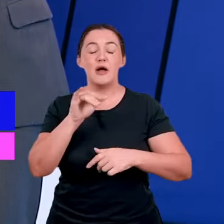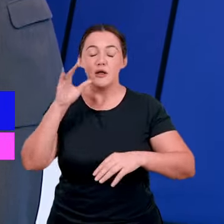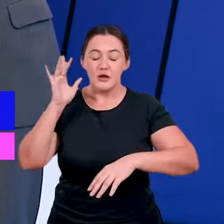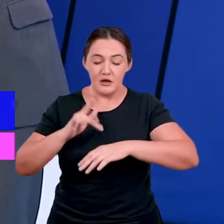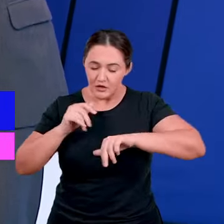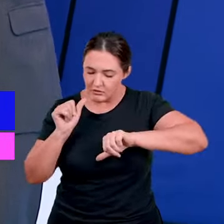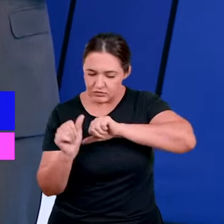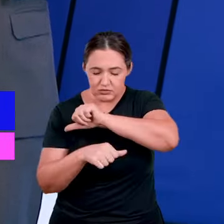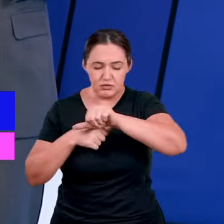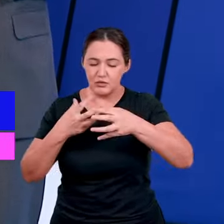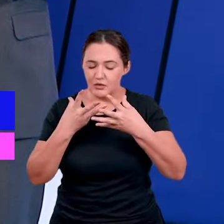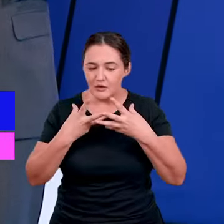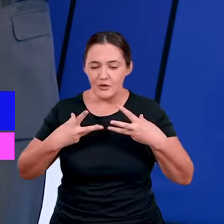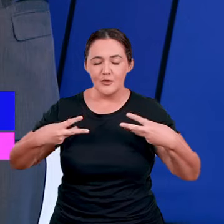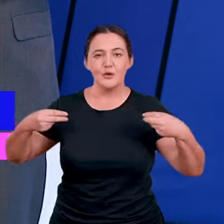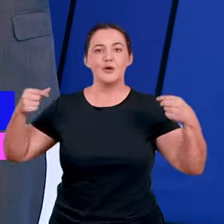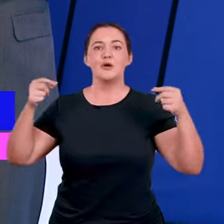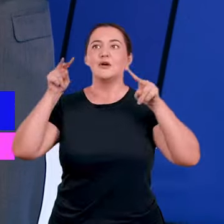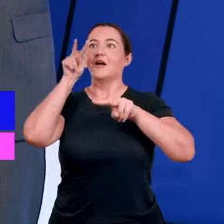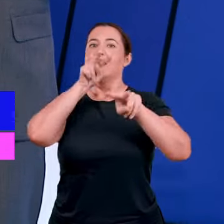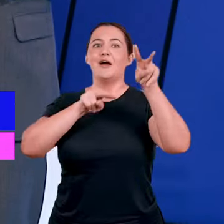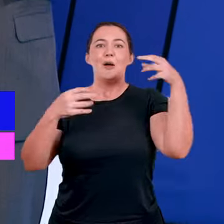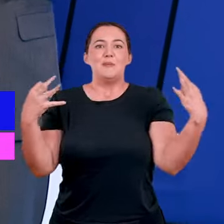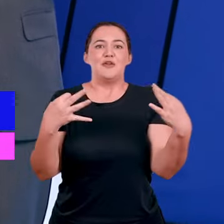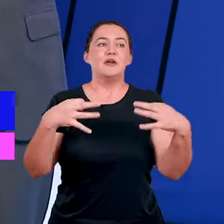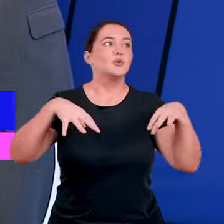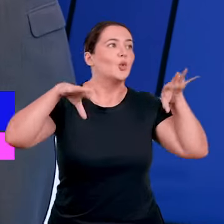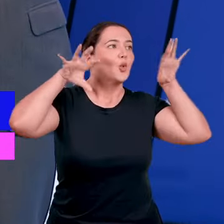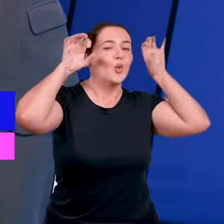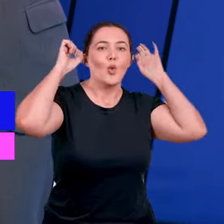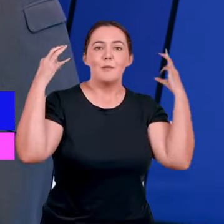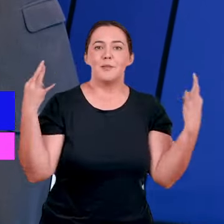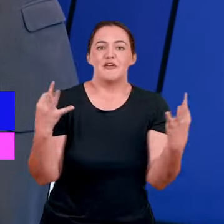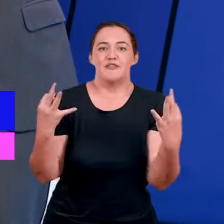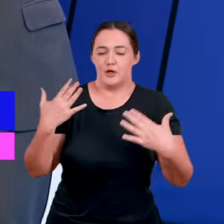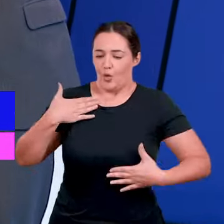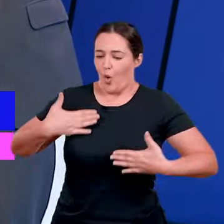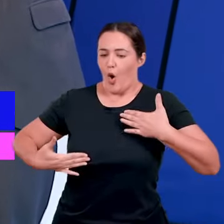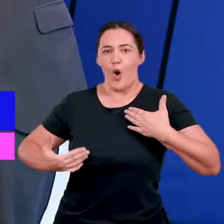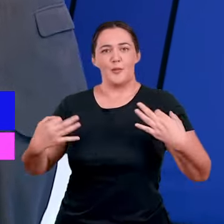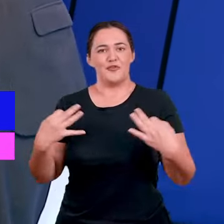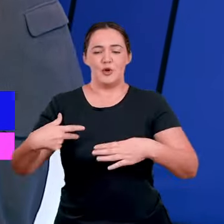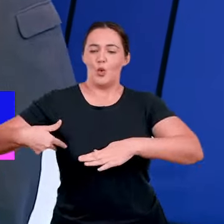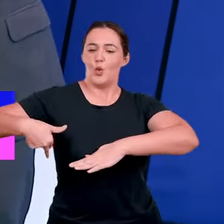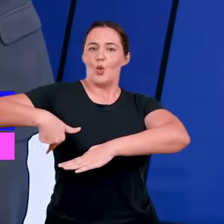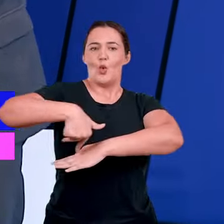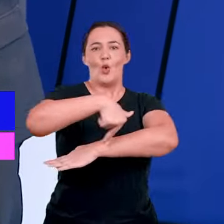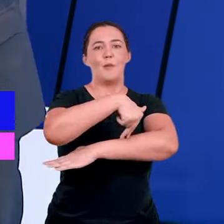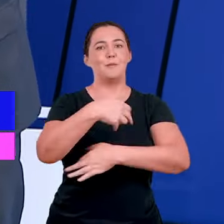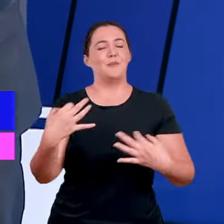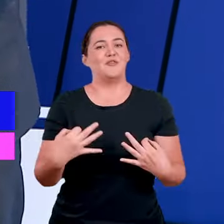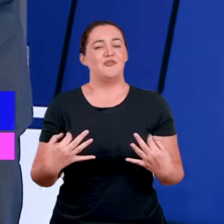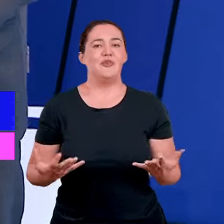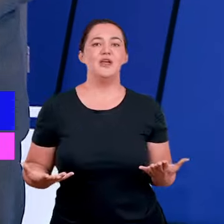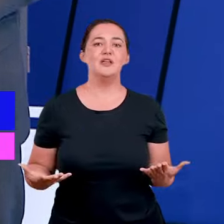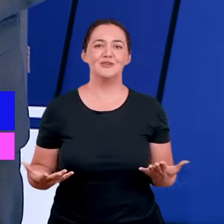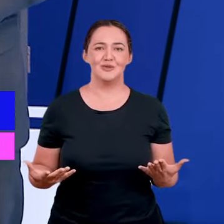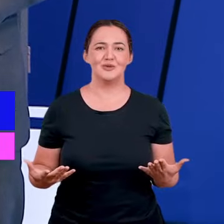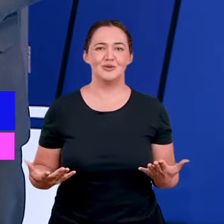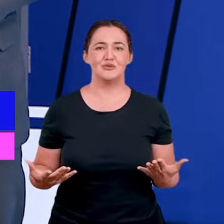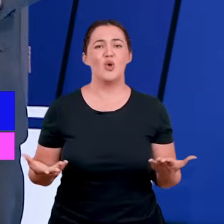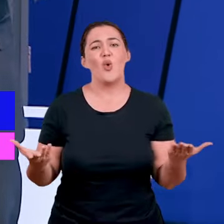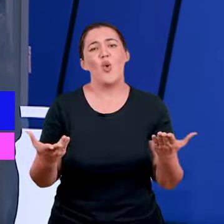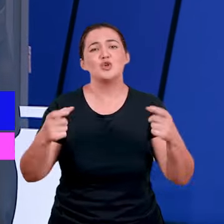mais estar comigo, porque na volta de Jesus o meu corpo será perfeito. Hoje, esse óculos aqui faz com que as coisas fiquem mais nítidas para